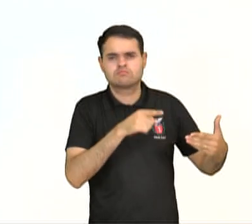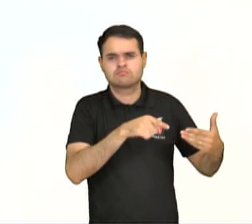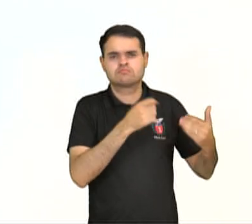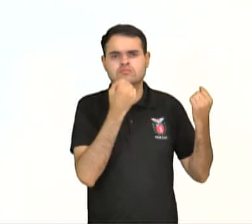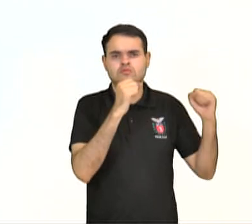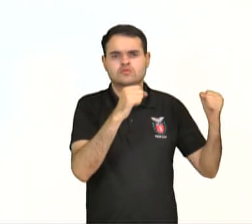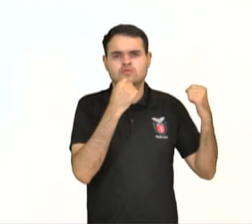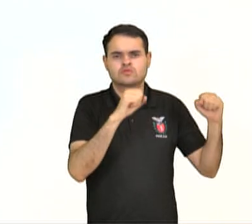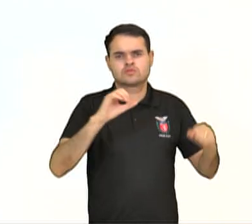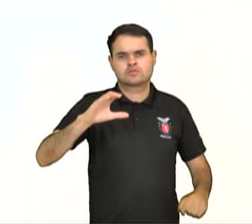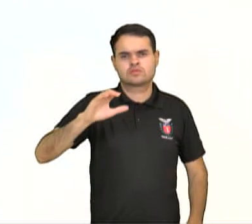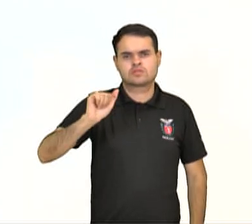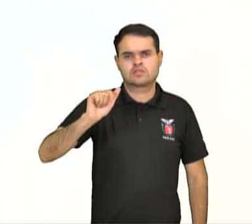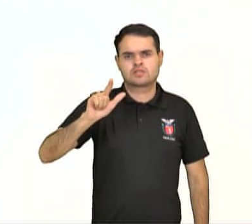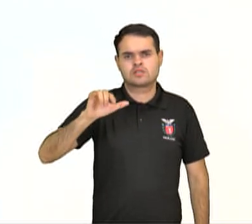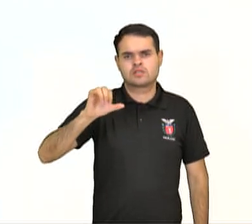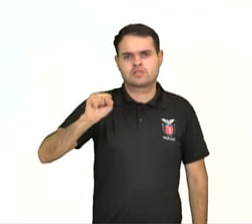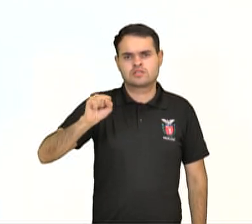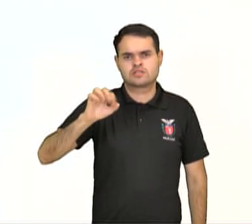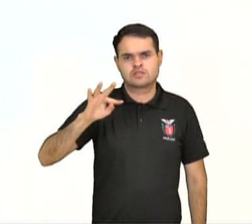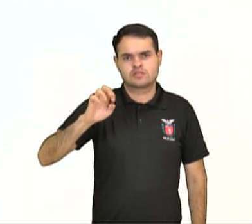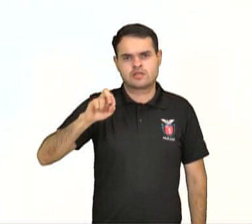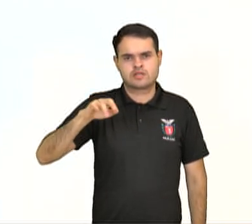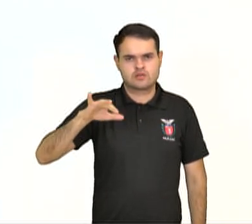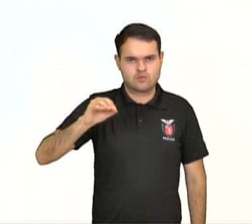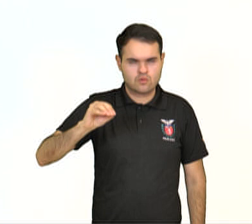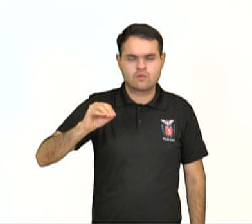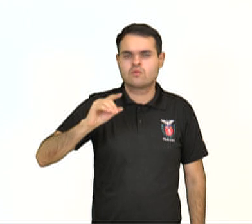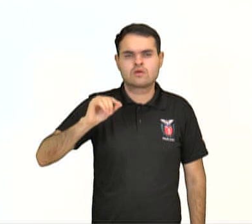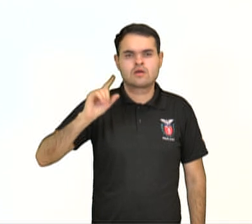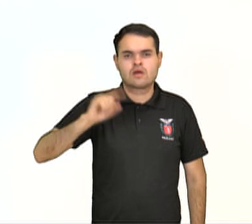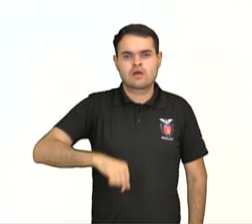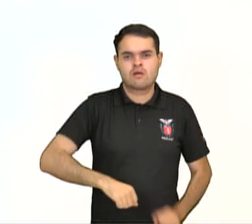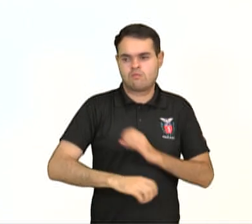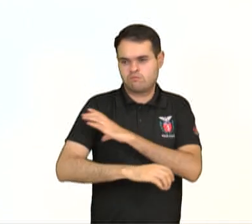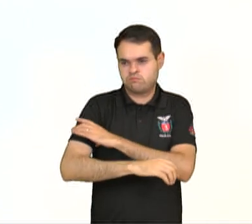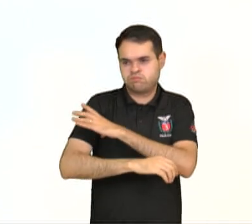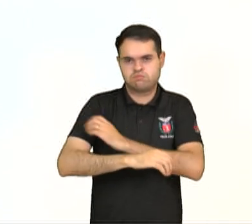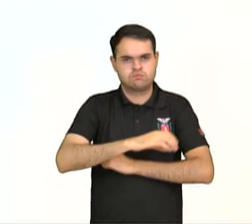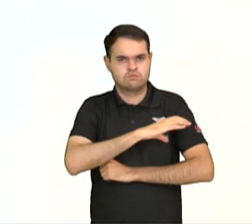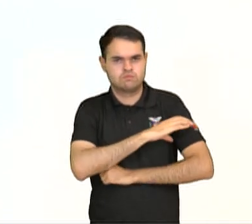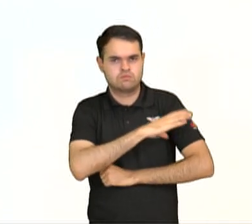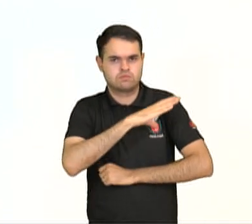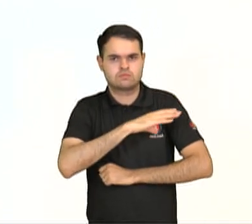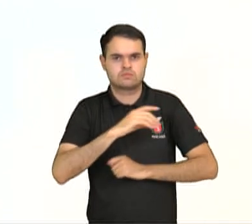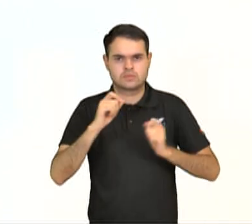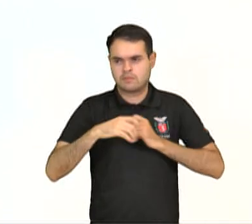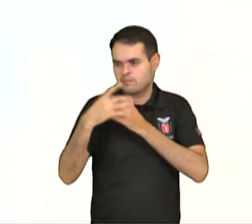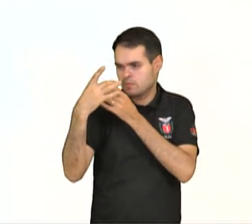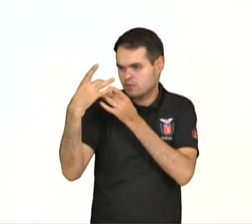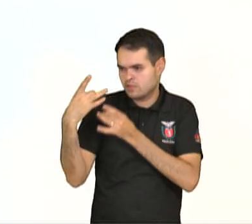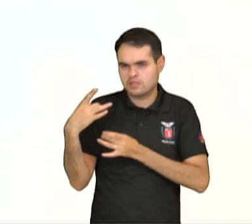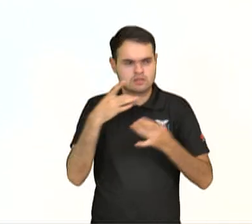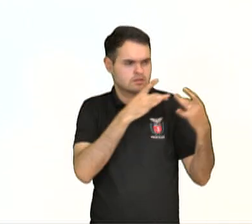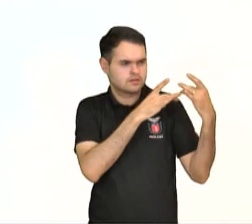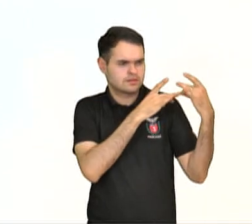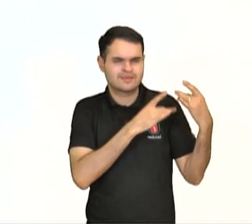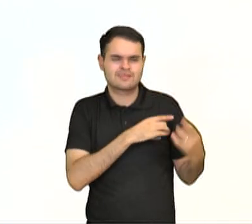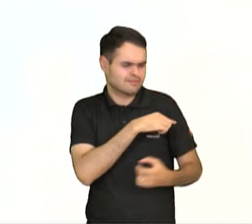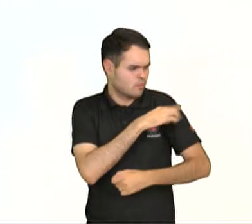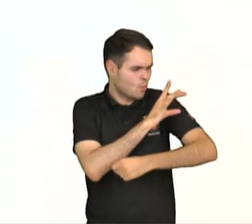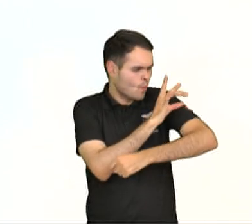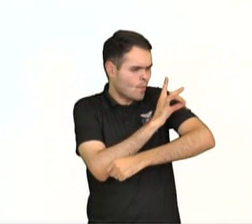exercícios calistênicos. Primeiro, aumento da massa muscular, que vai até dar essa definição maior do